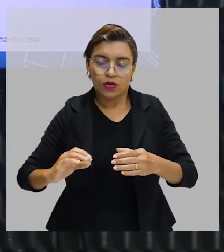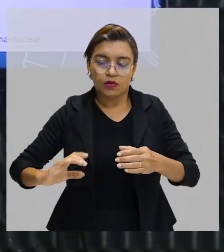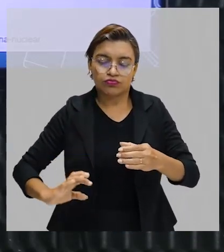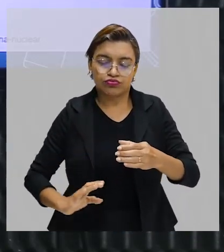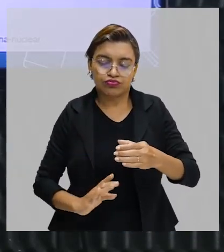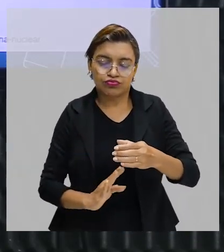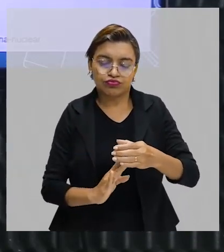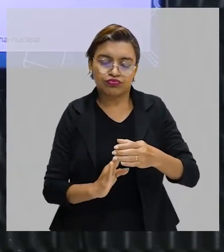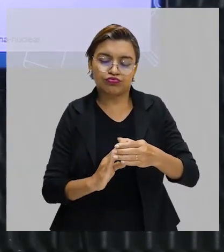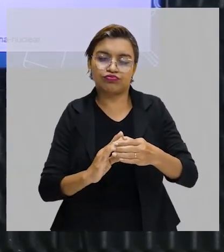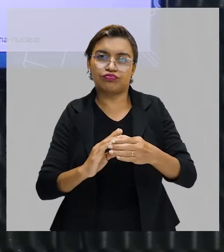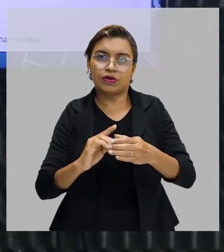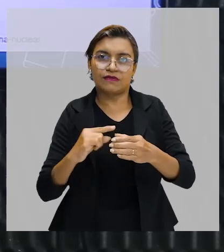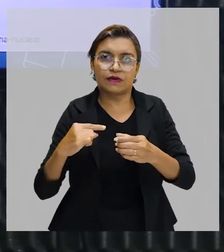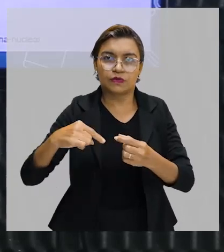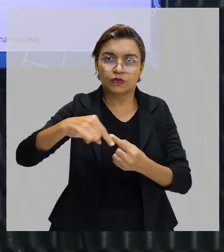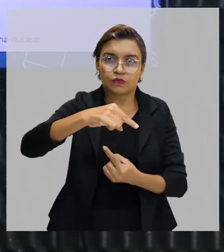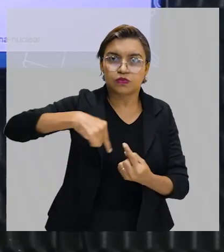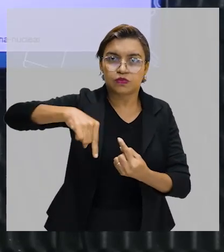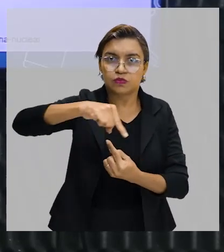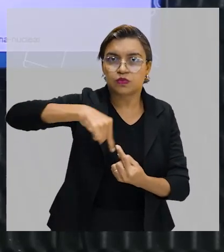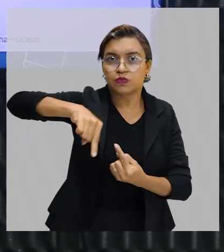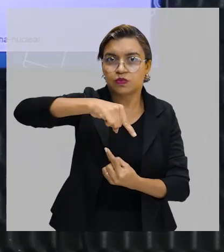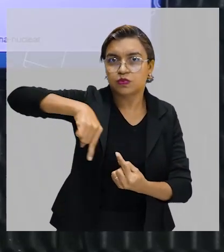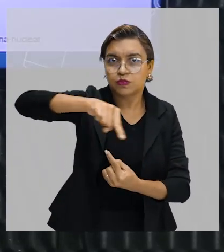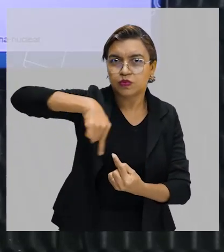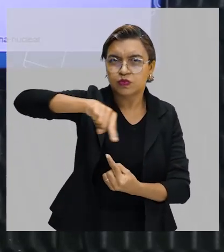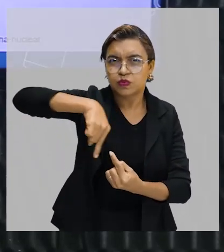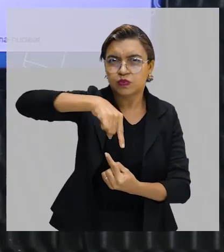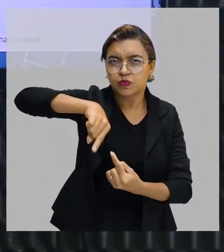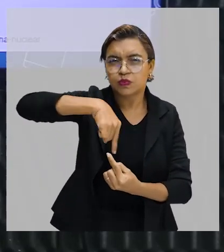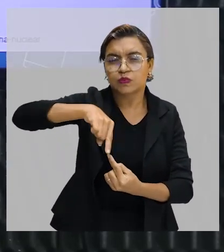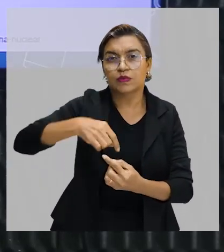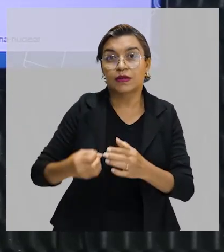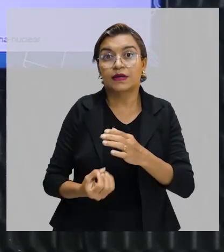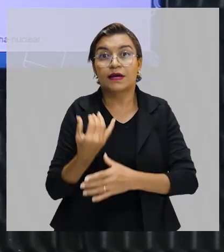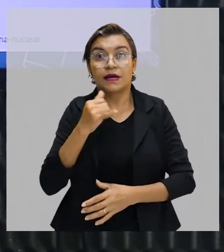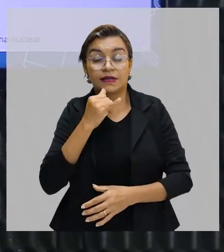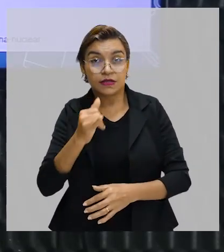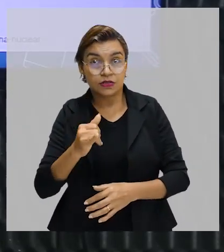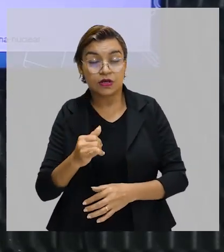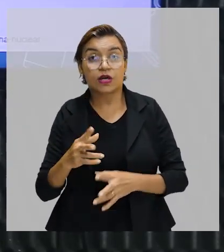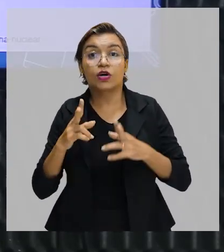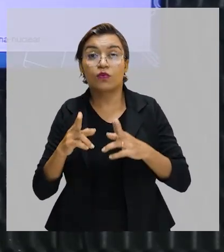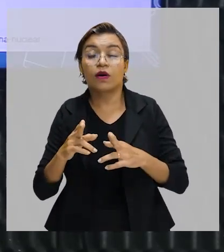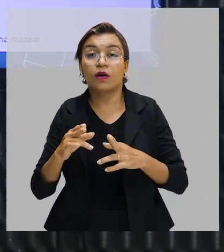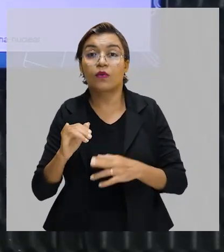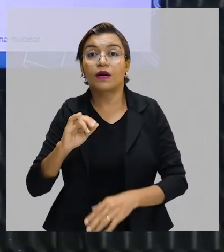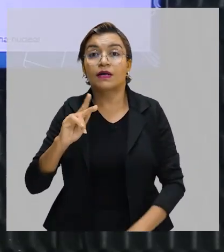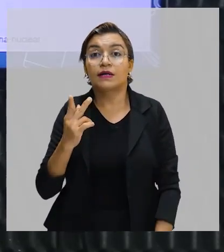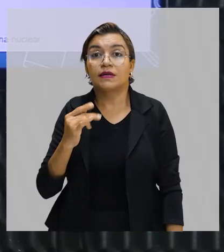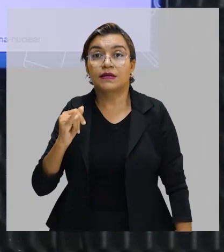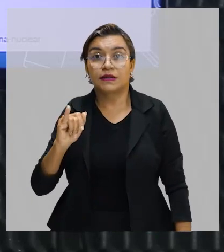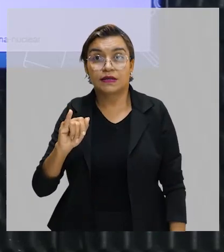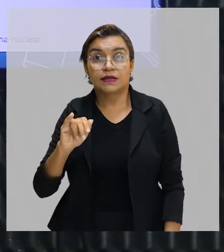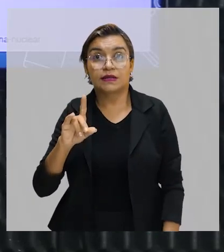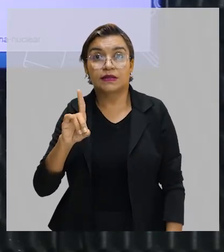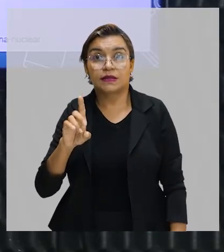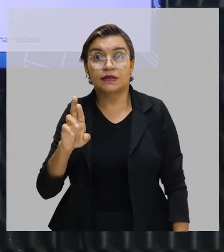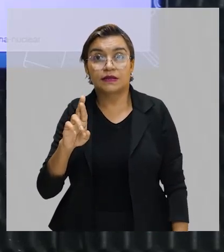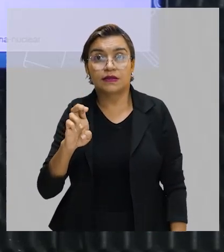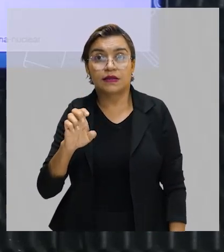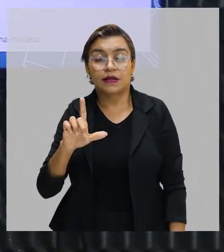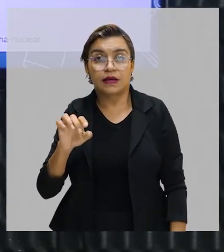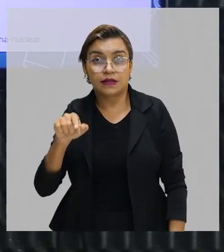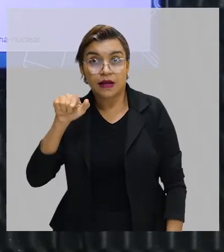gire, certo? E isso vai fazer a produção de energia elétrica. Tá ok? É igual à hidrelétrica. Na hidrelétrica é a água que faz esse processo. Aqui não,